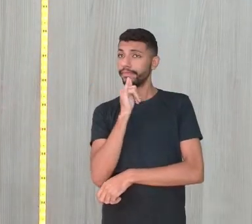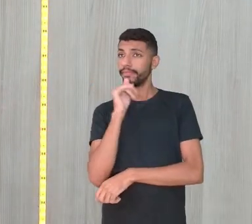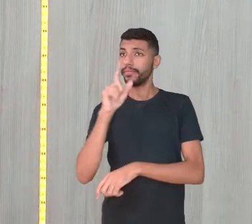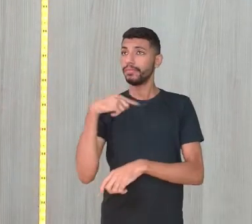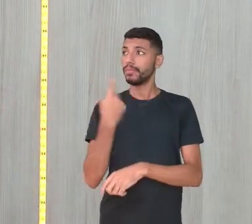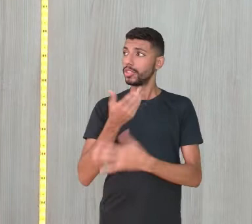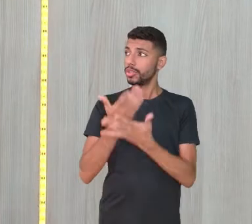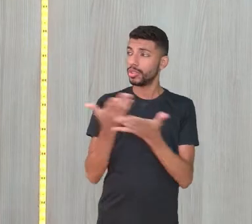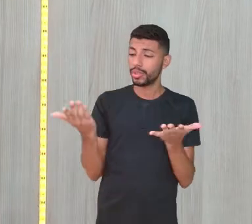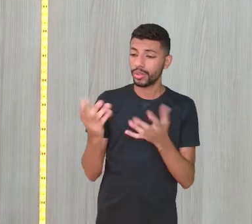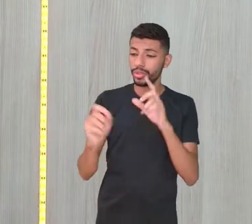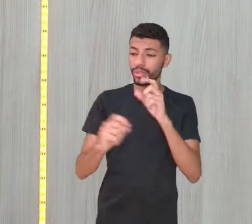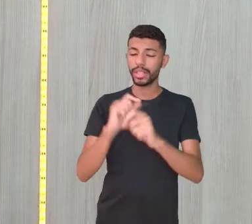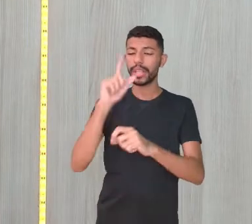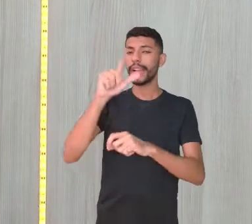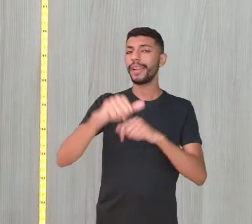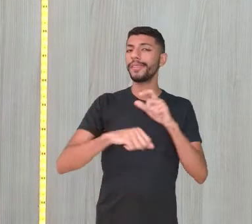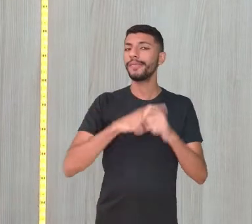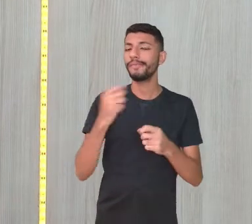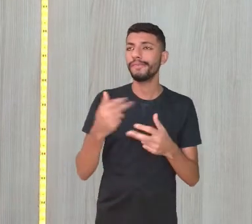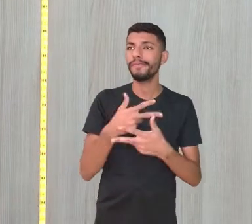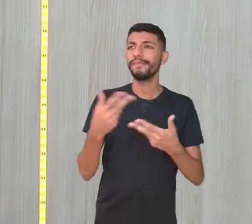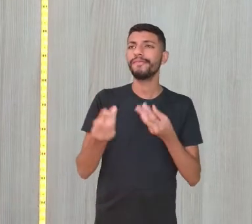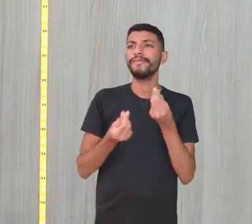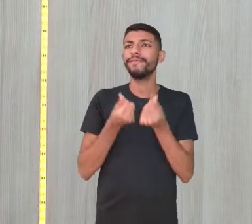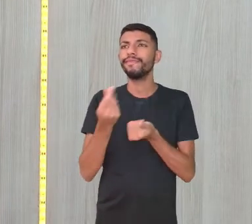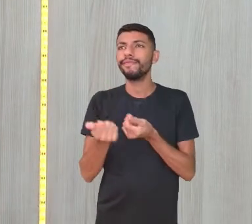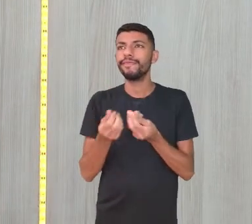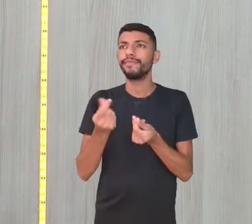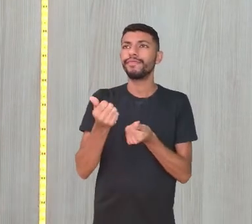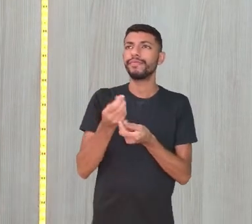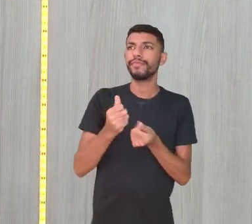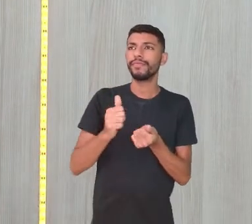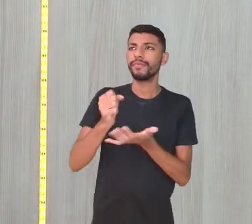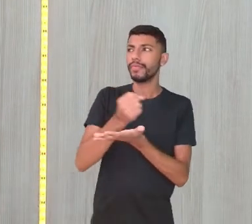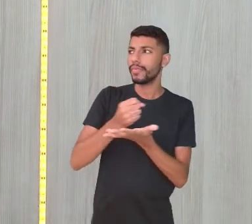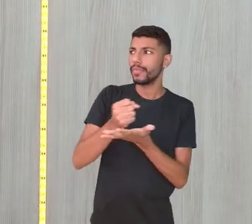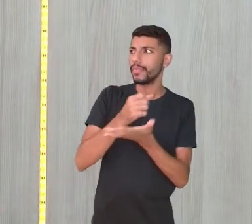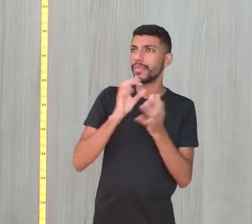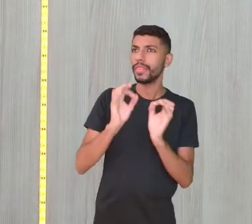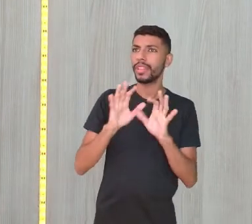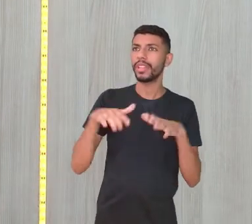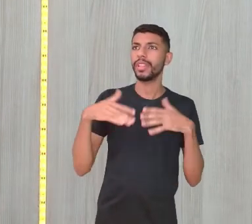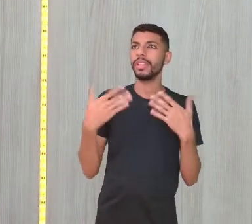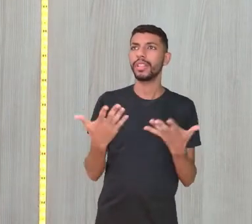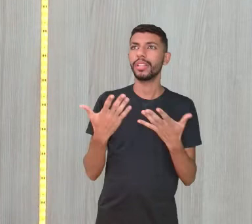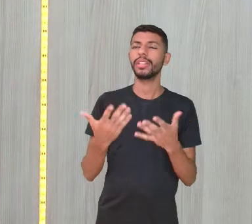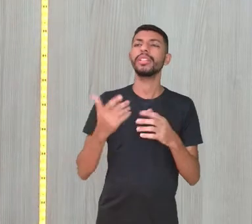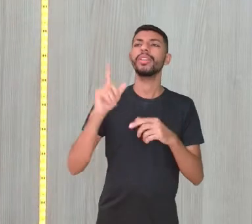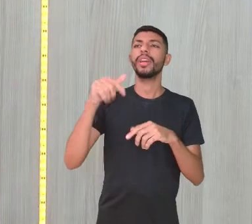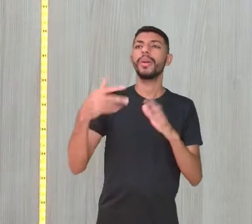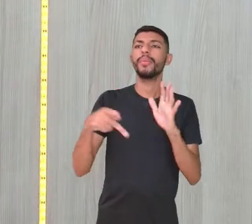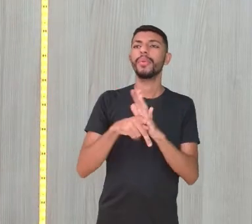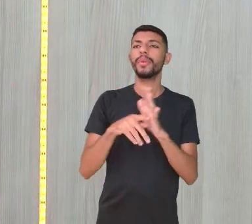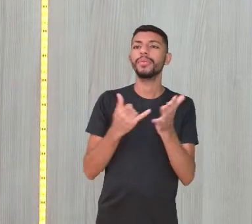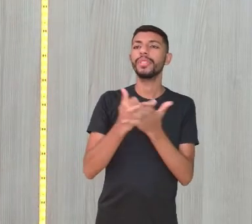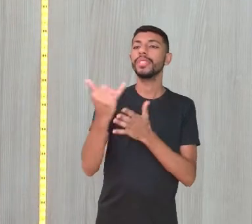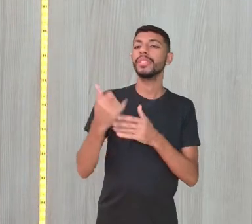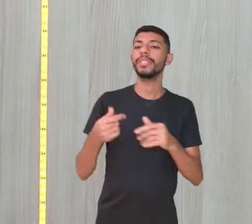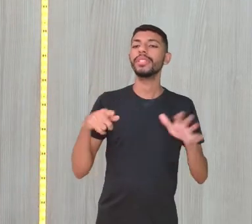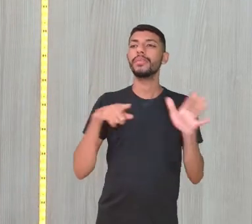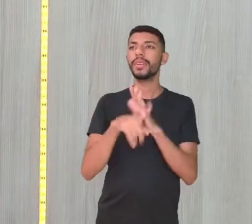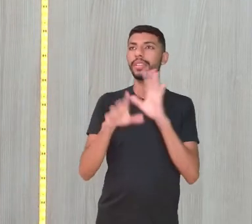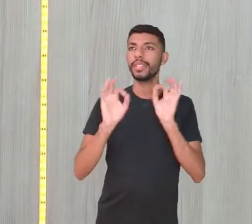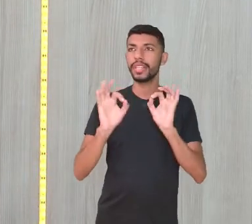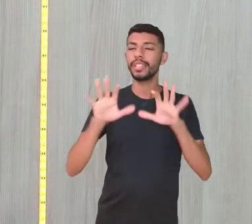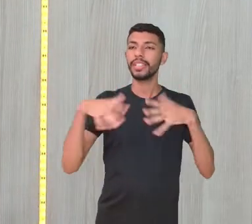aqui está sendo algo bastante elementar, é tipo o início da questão, beleza? Então, vamos embora para a